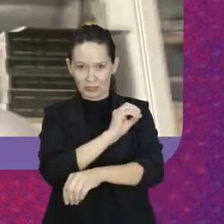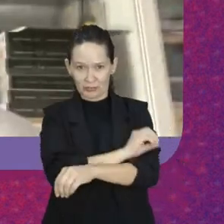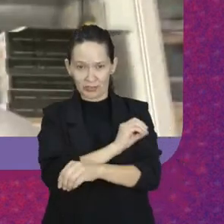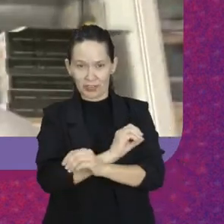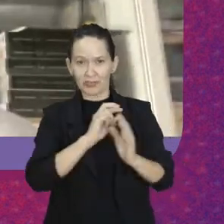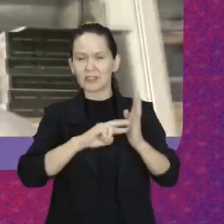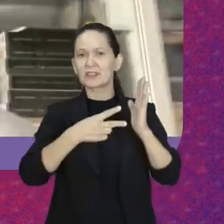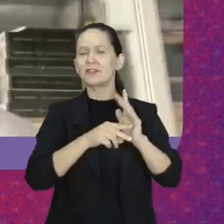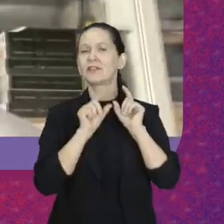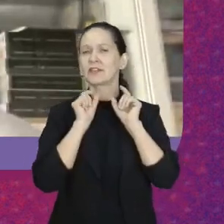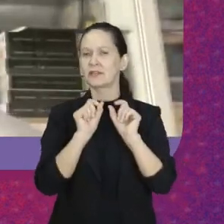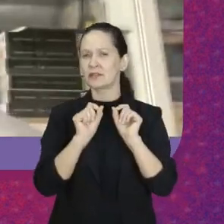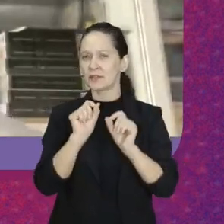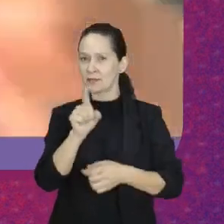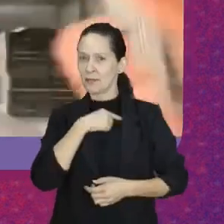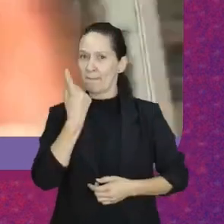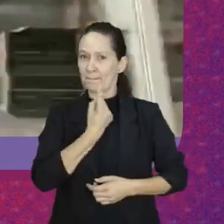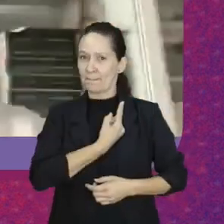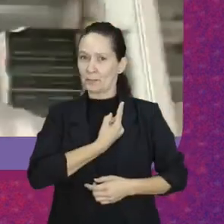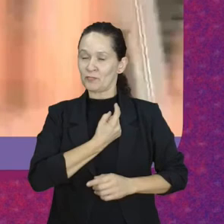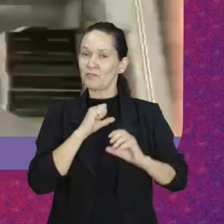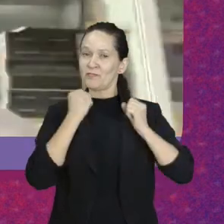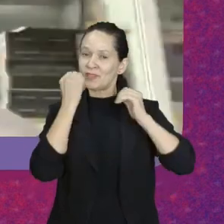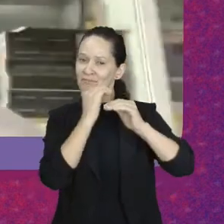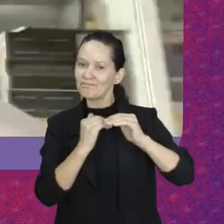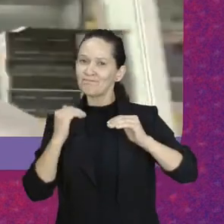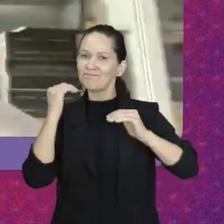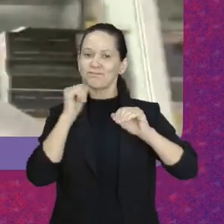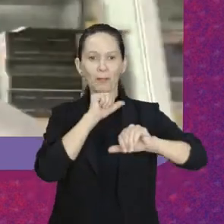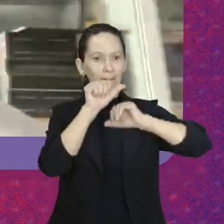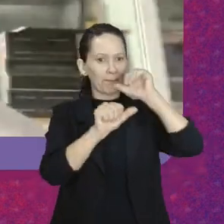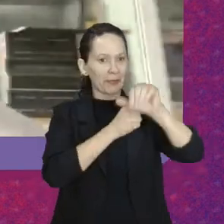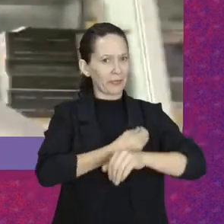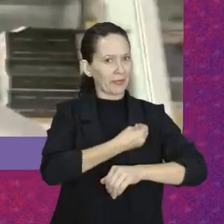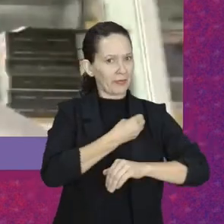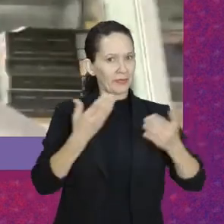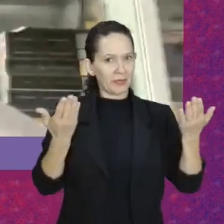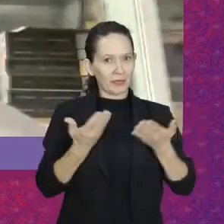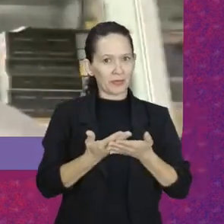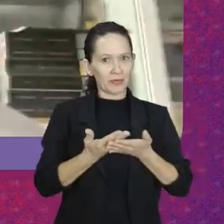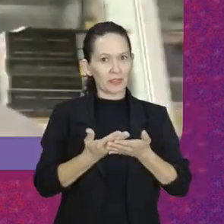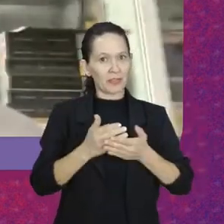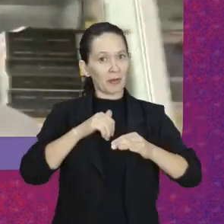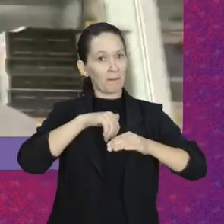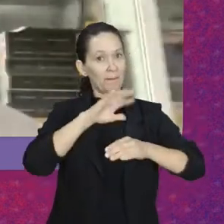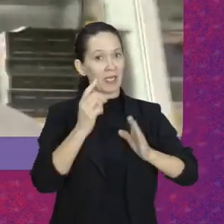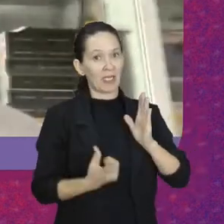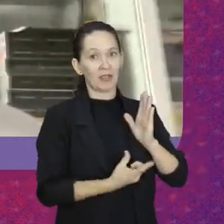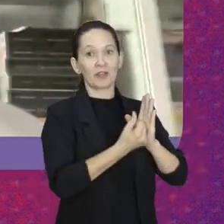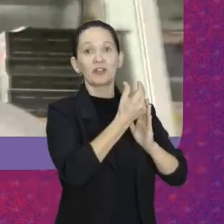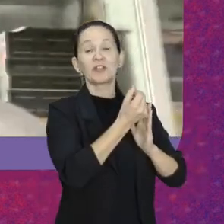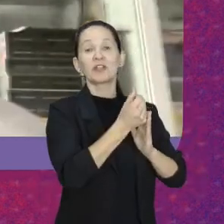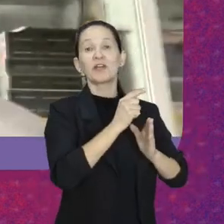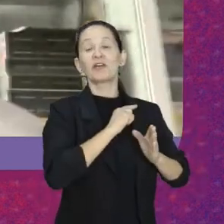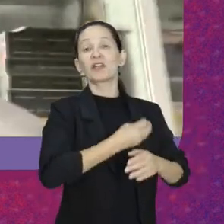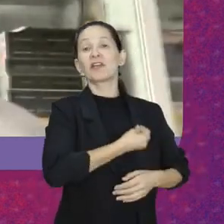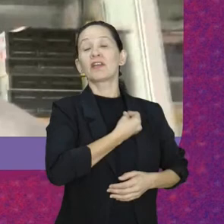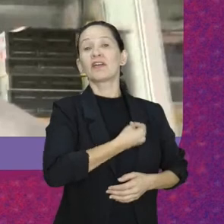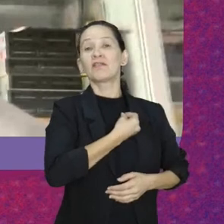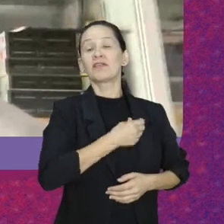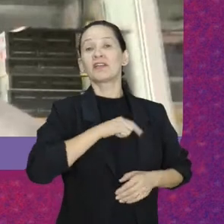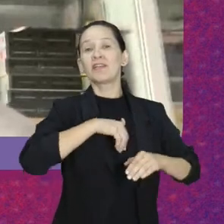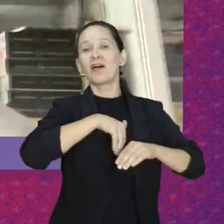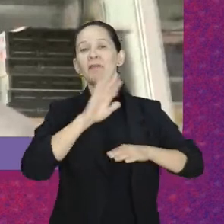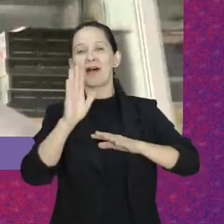Significa que nós temos que superar essa situação que a gente tem hoje. Quem tem mais dinheiro tem